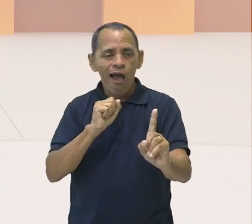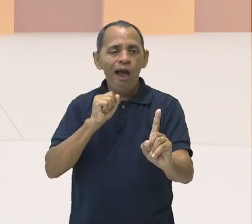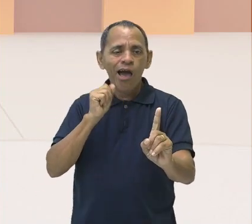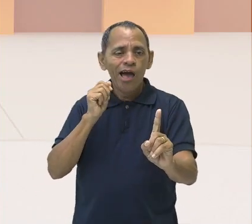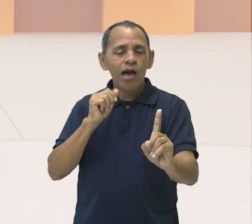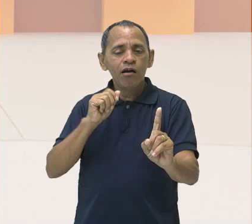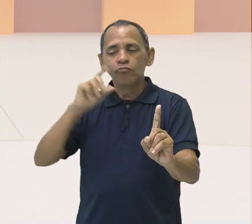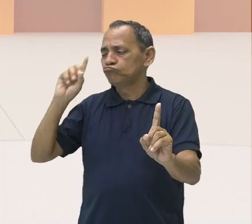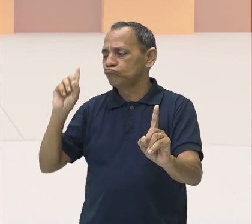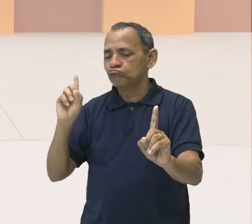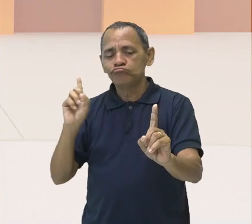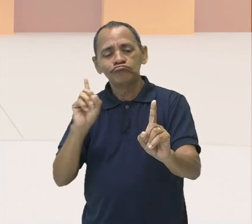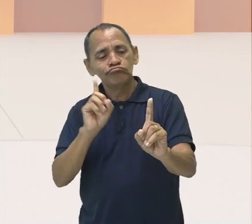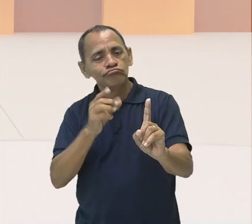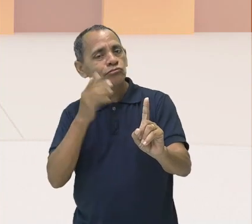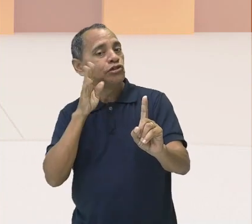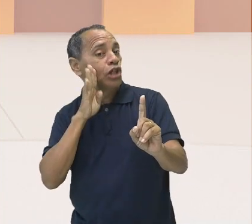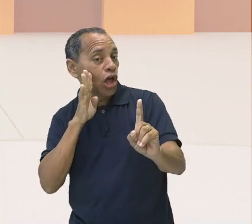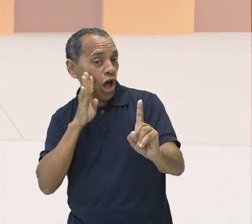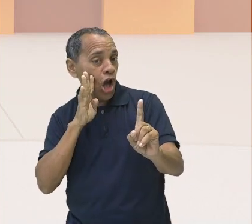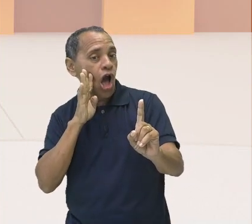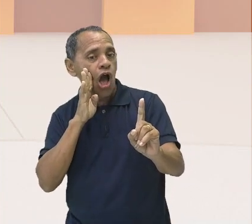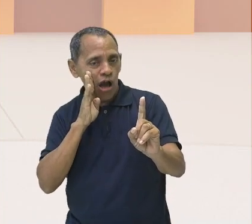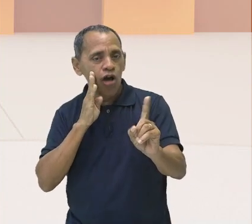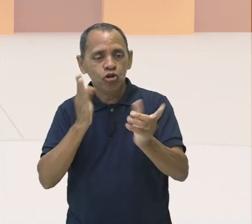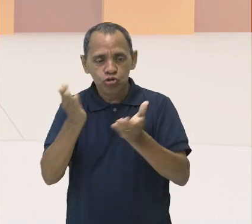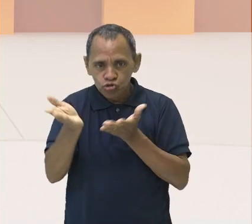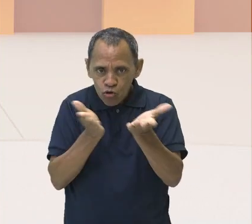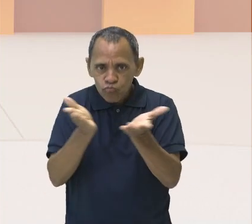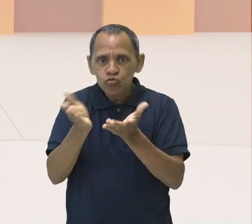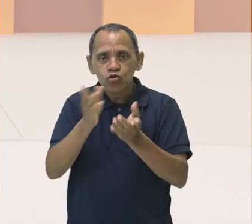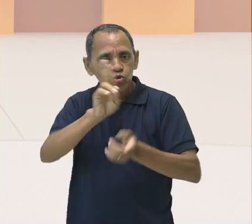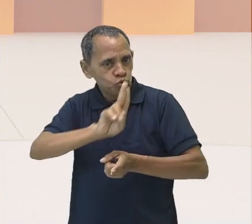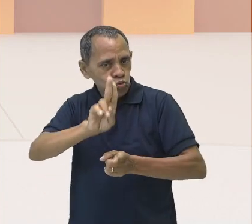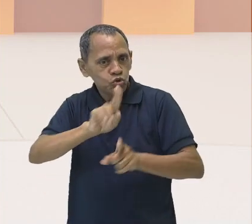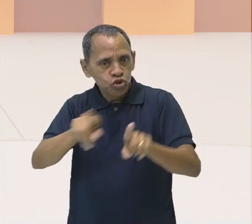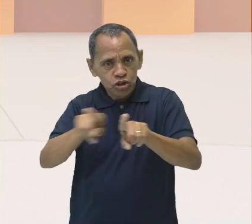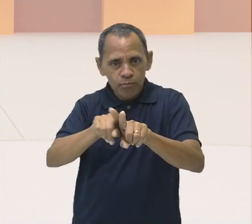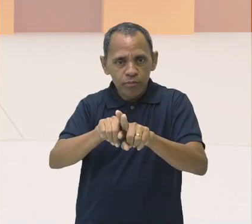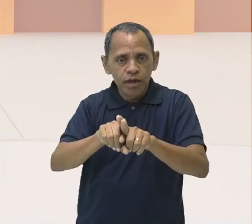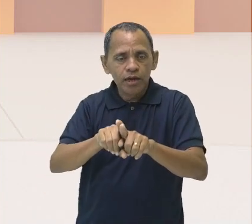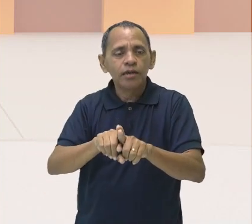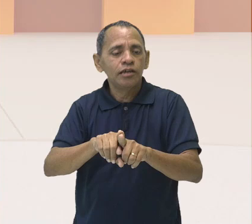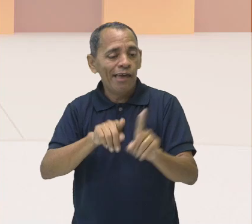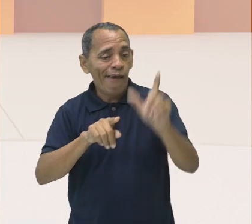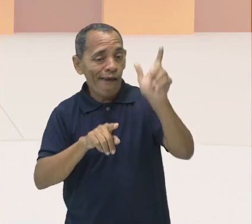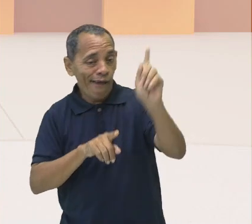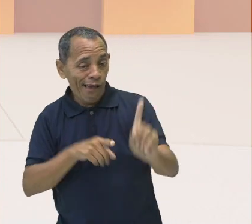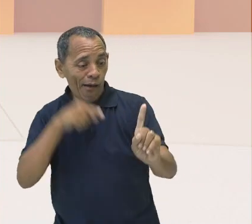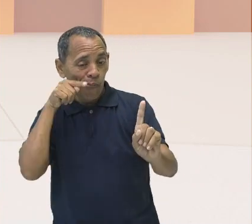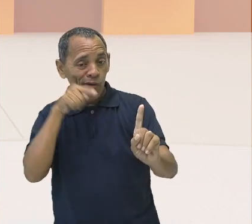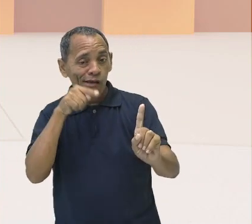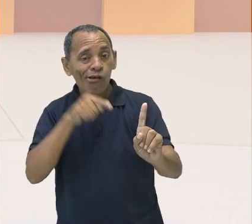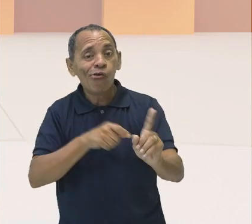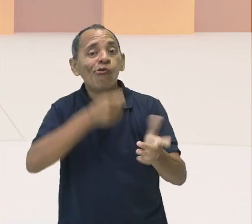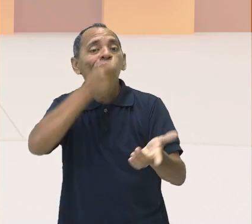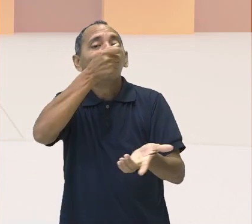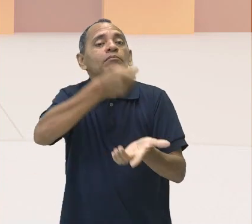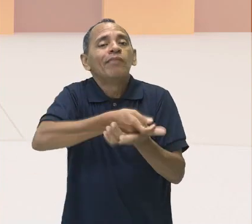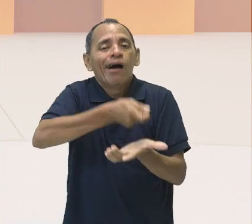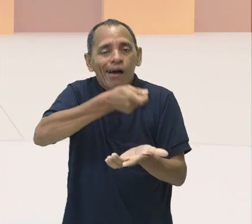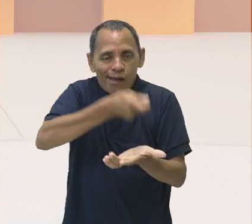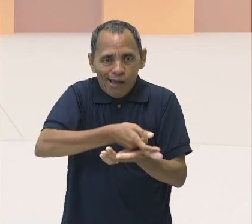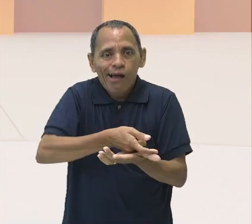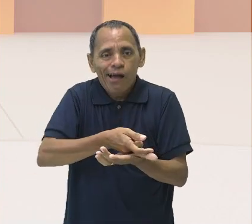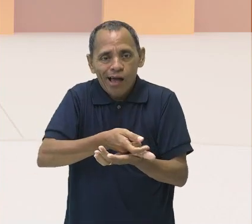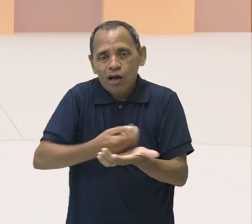aquele serviço muito bem. Então, ela vai lá, usa esse serviço, essa pessoa é paga, e vai viver sua vida aí com seu lucro, com